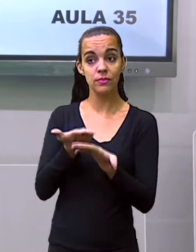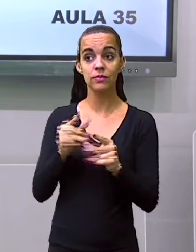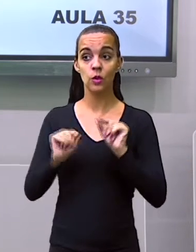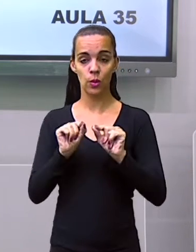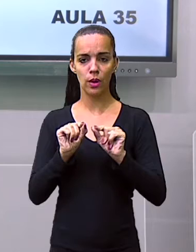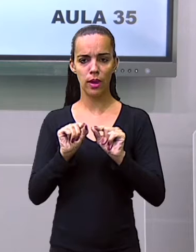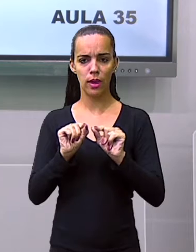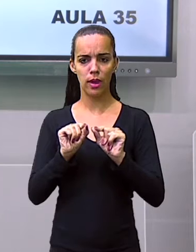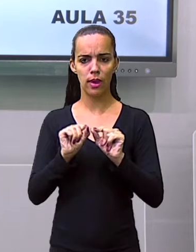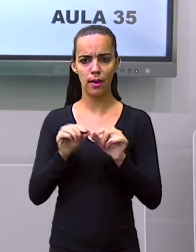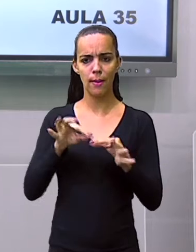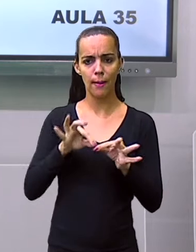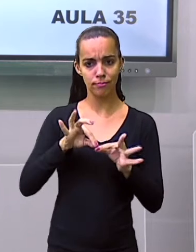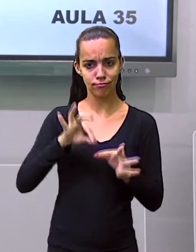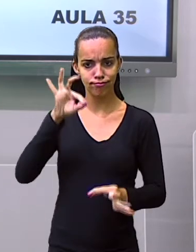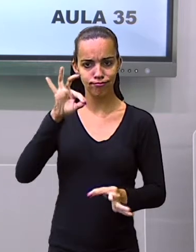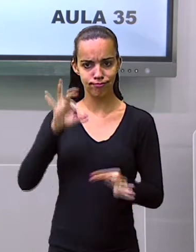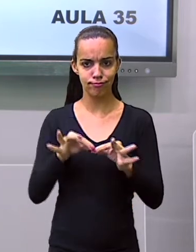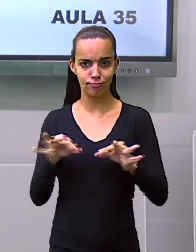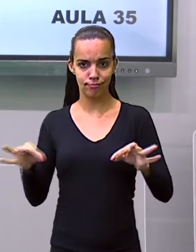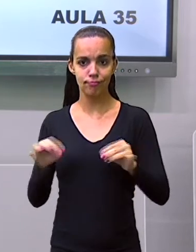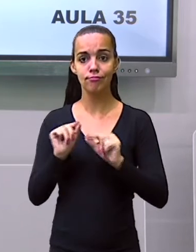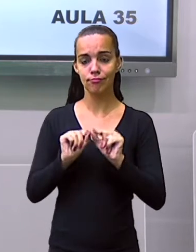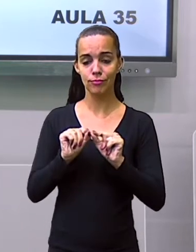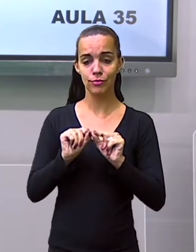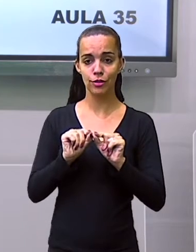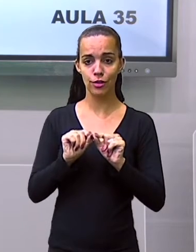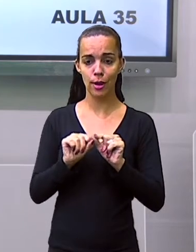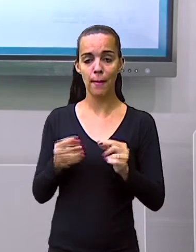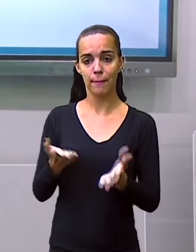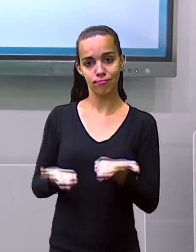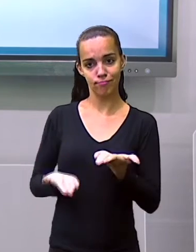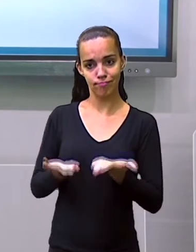medidas de massa vamos começar